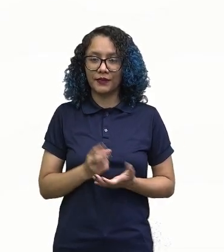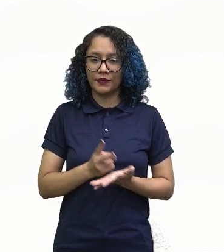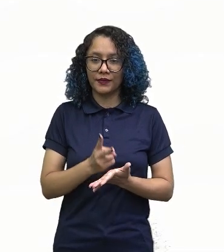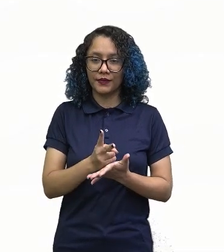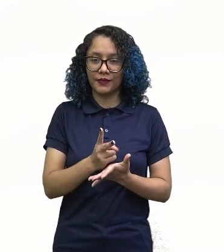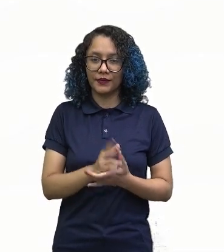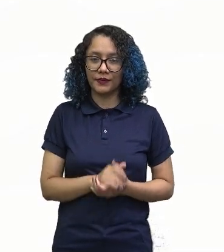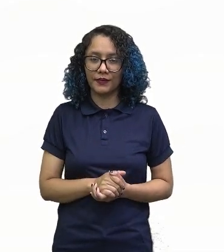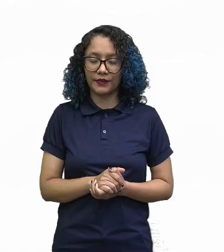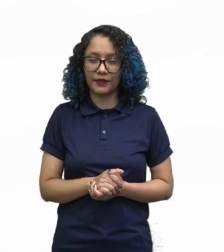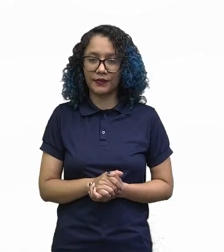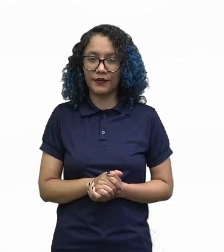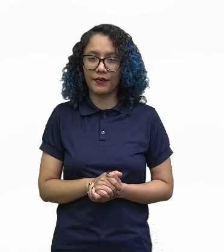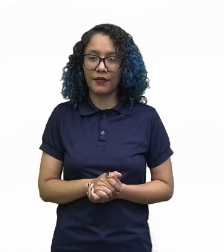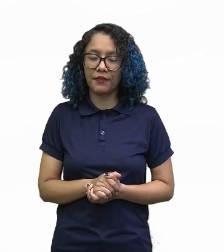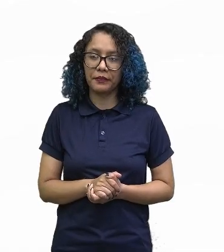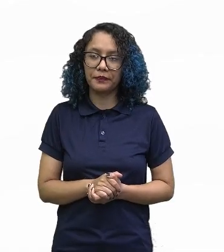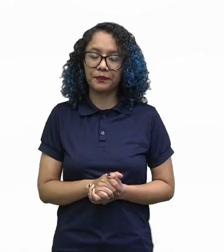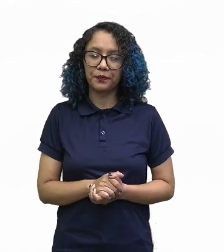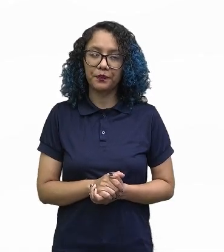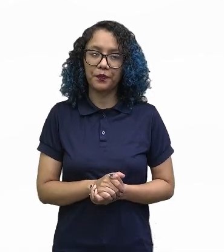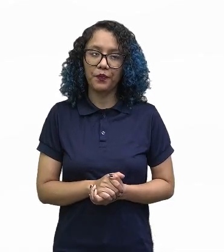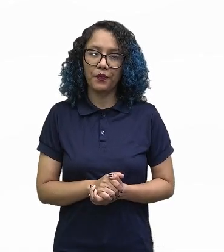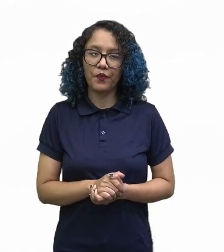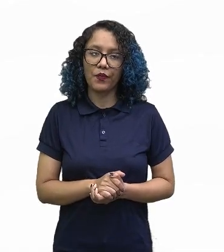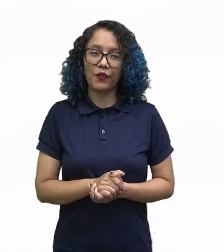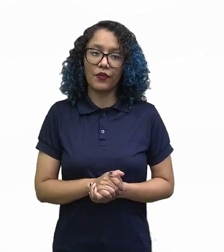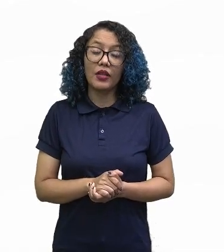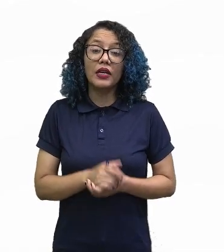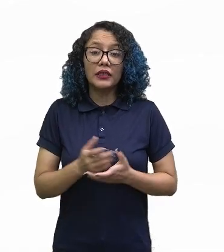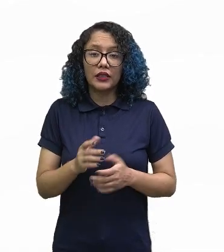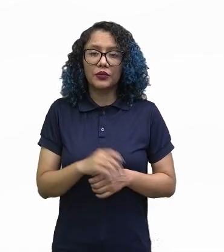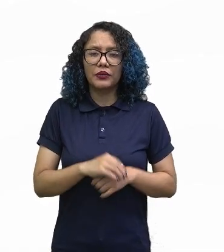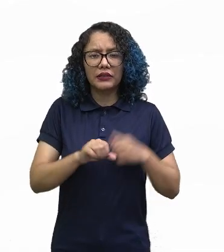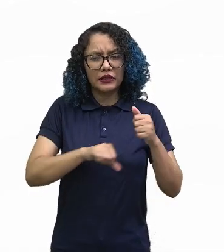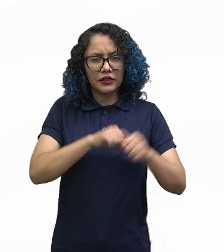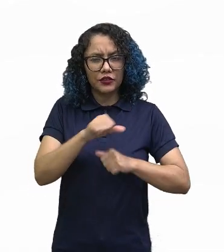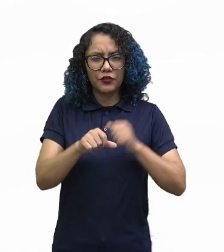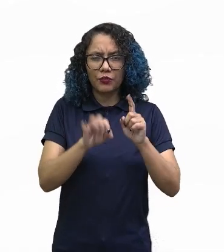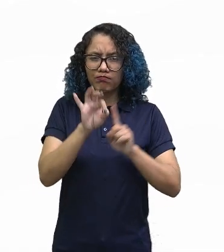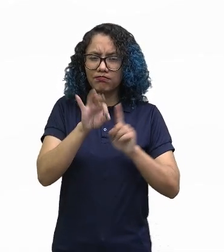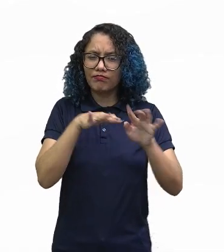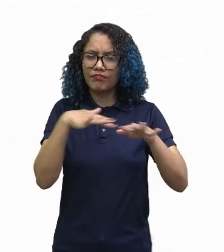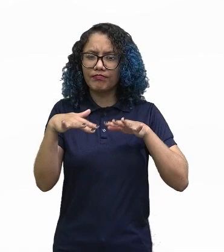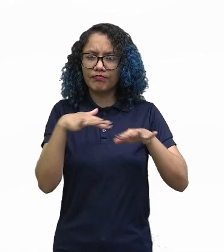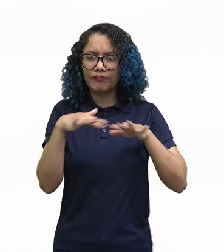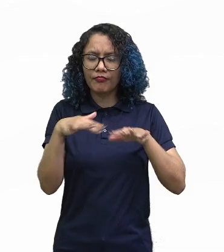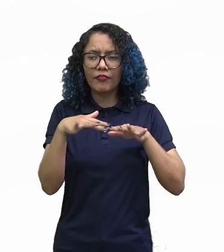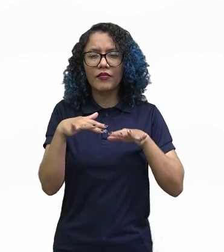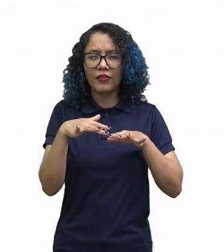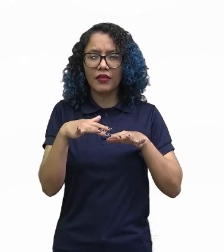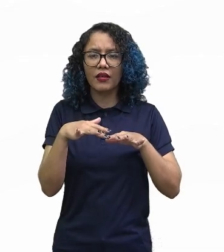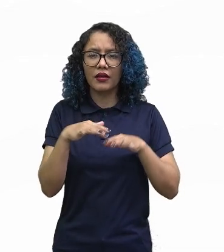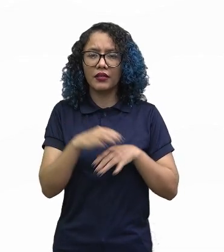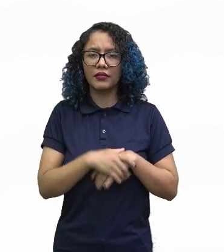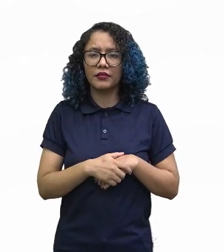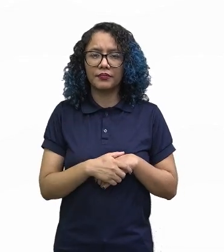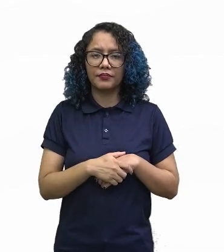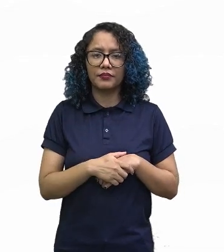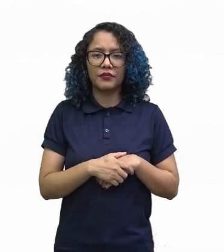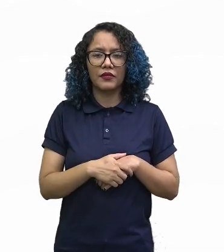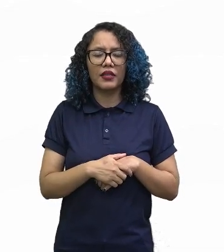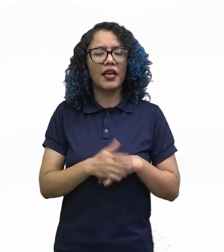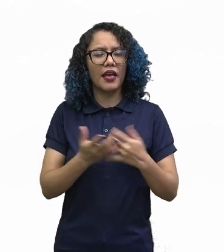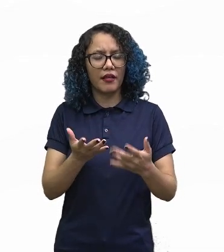Continuando, pessoal, olha só. Além disso, as transformações termodinâmicas sofridas pela substância de